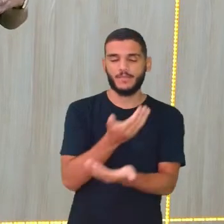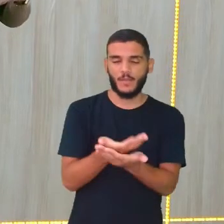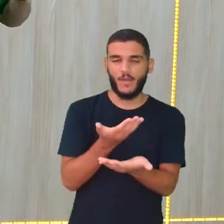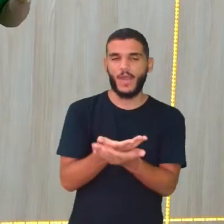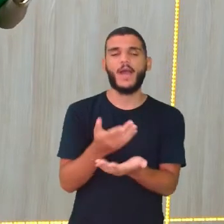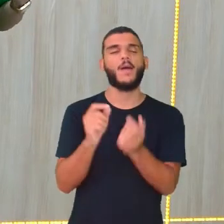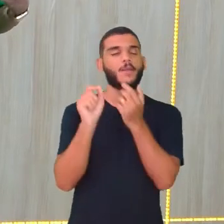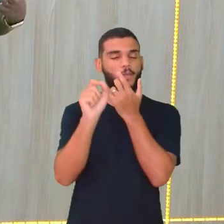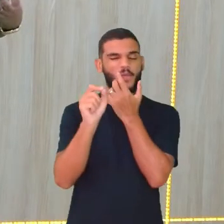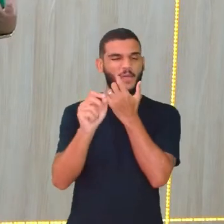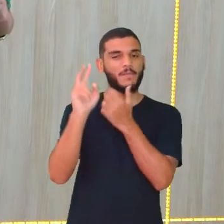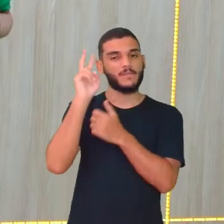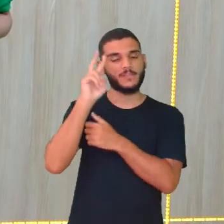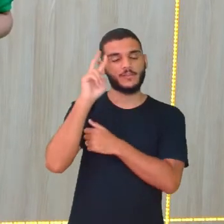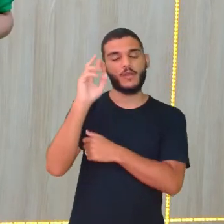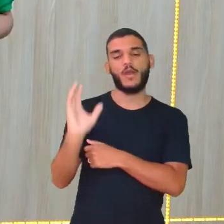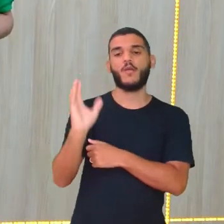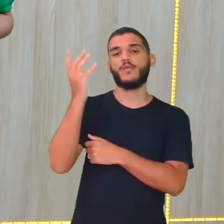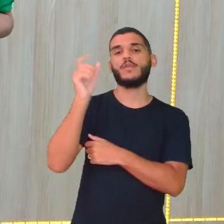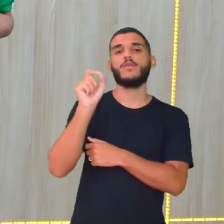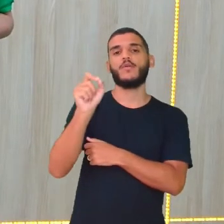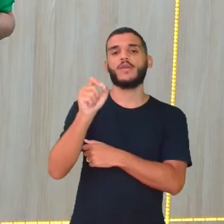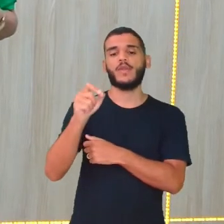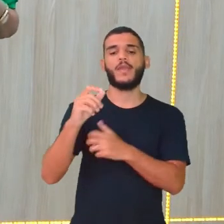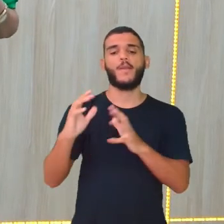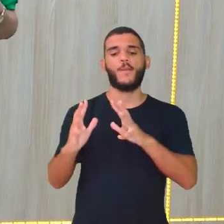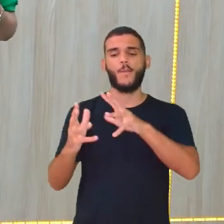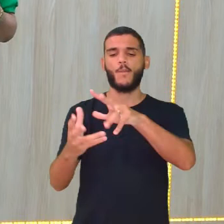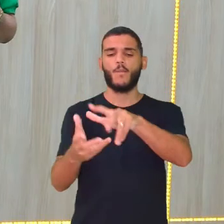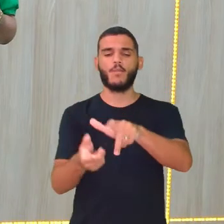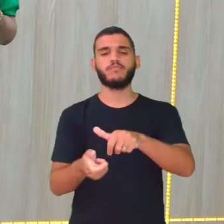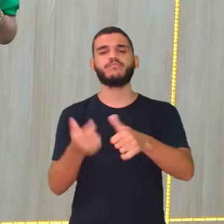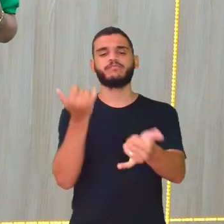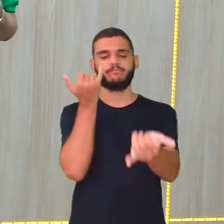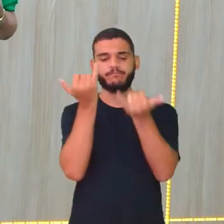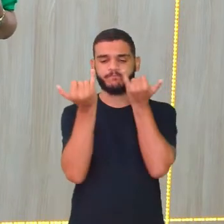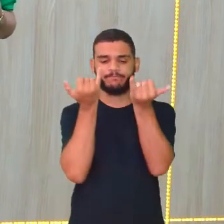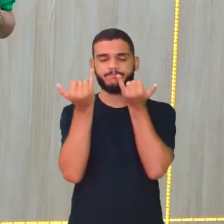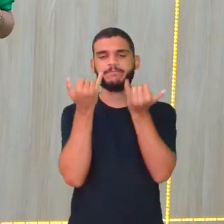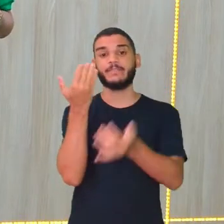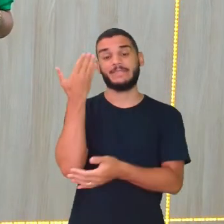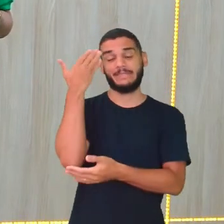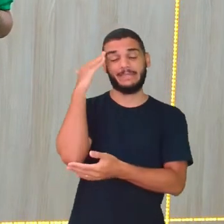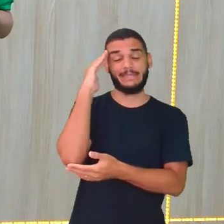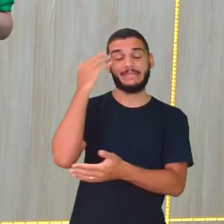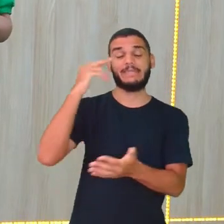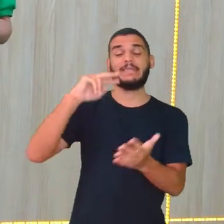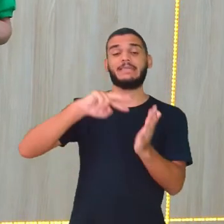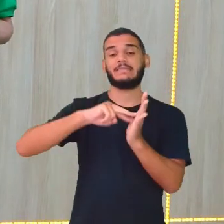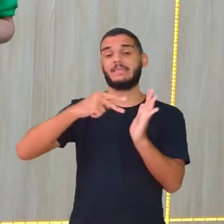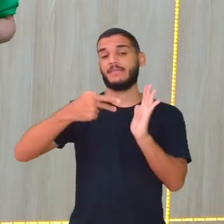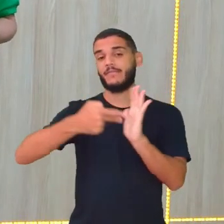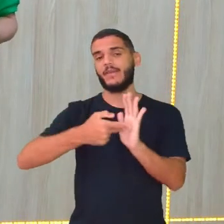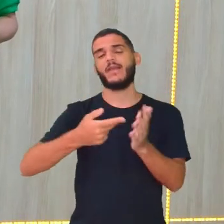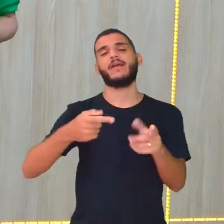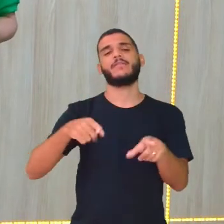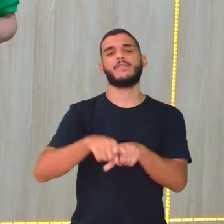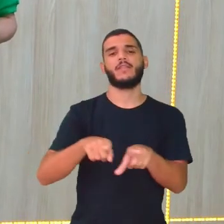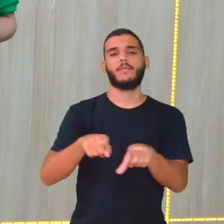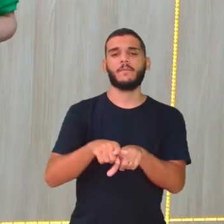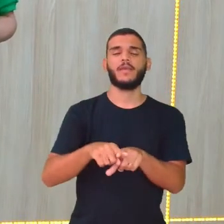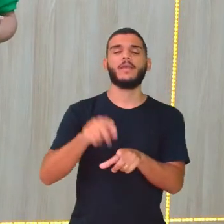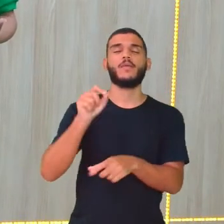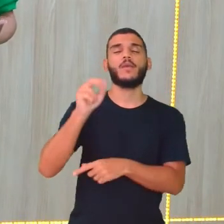estão acontecendo movimentações pelo mundo, entender o que aquilo reflete, entender o que a